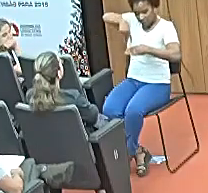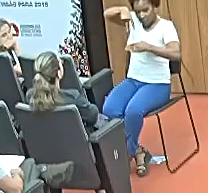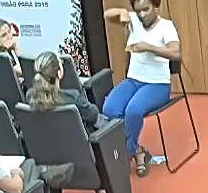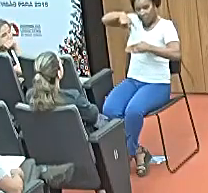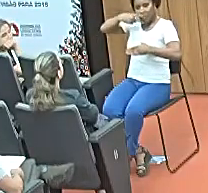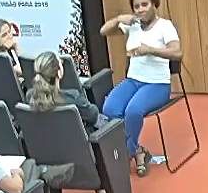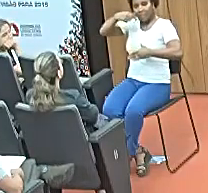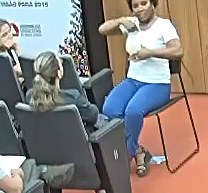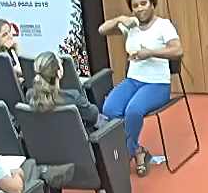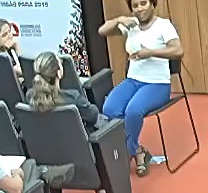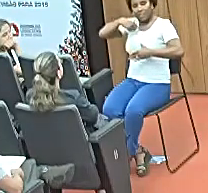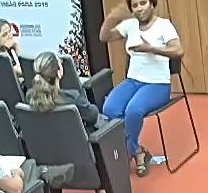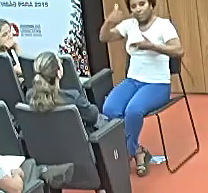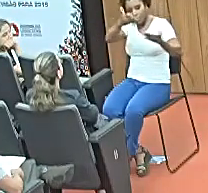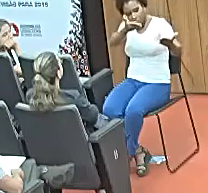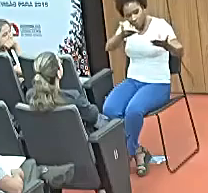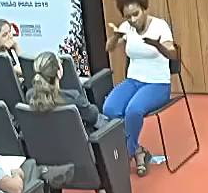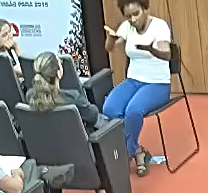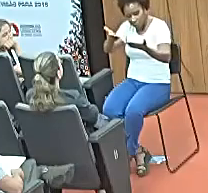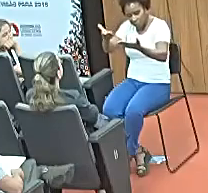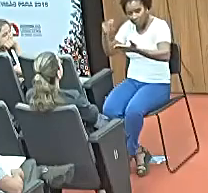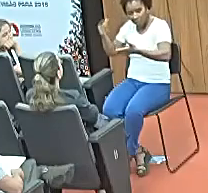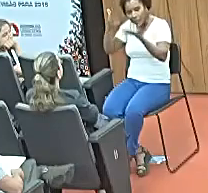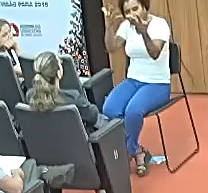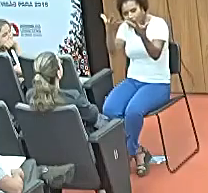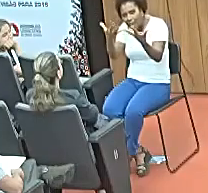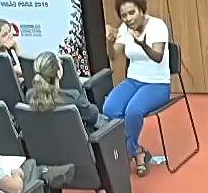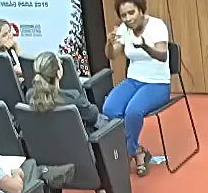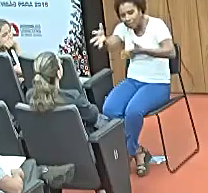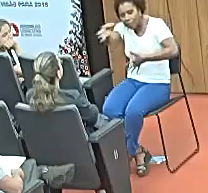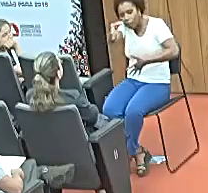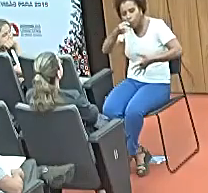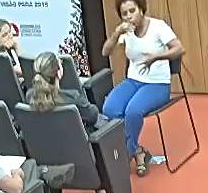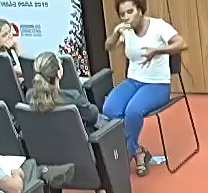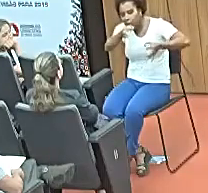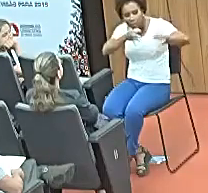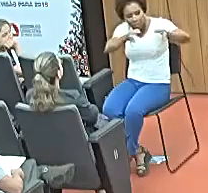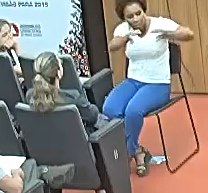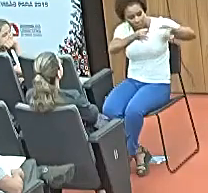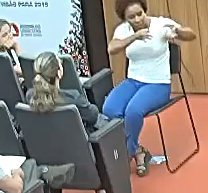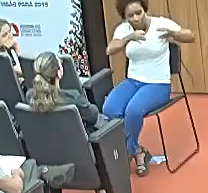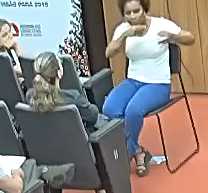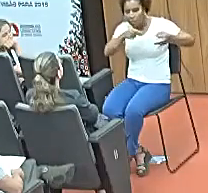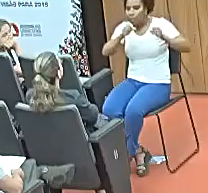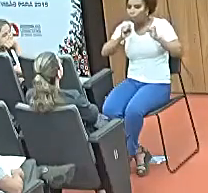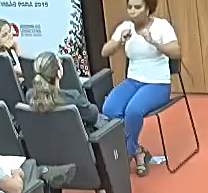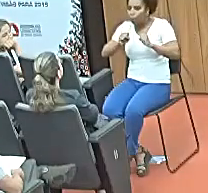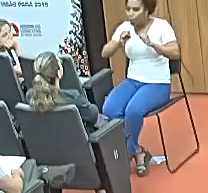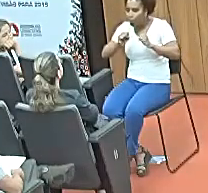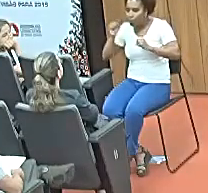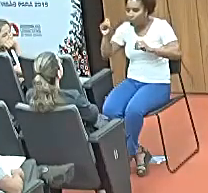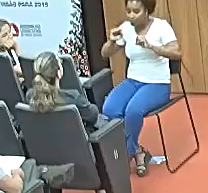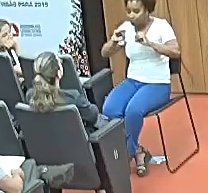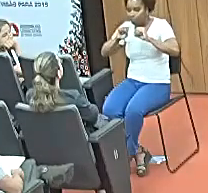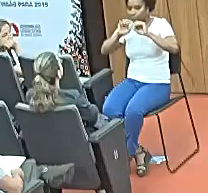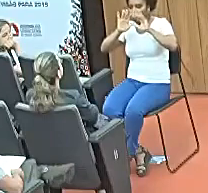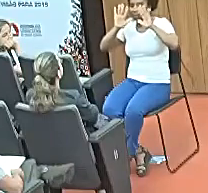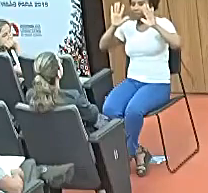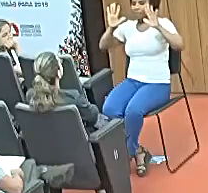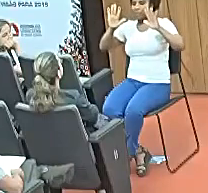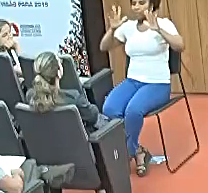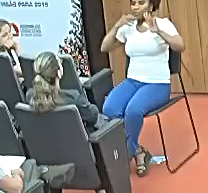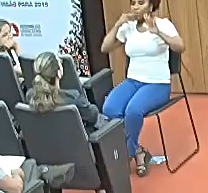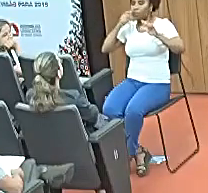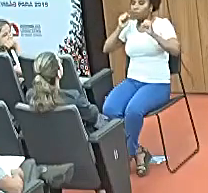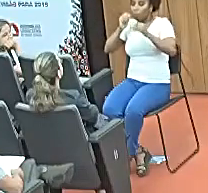para que possas serem apresentadas esclarecidas henrique em espero k licitamente caso sejam